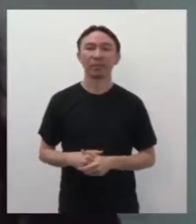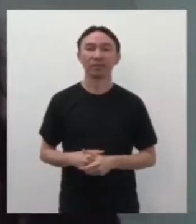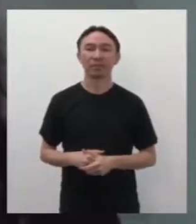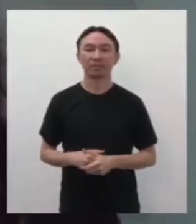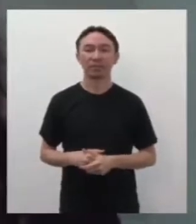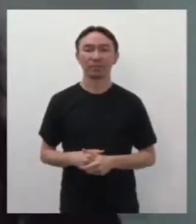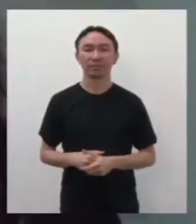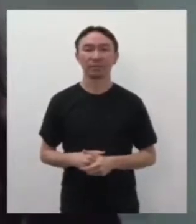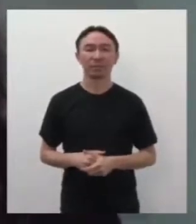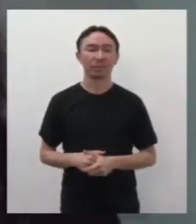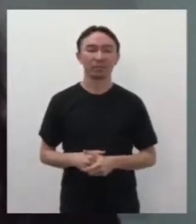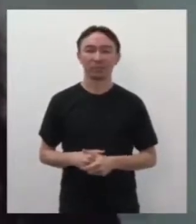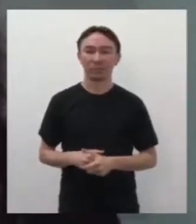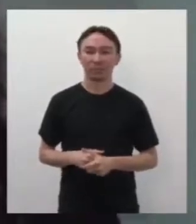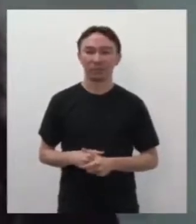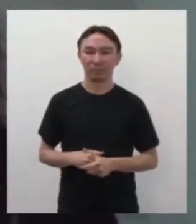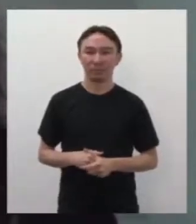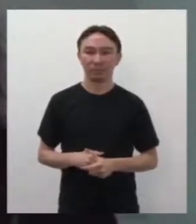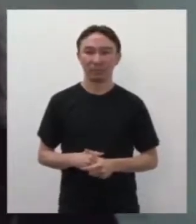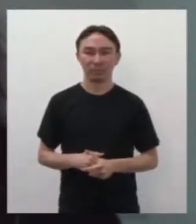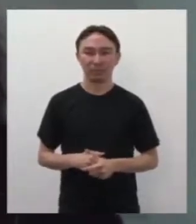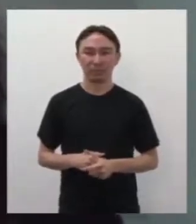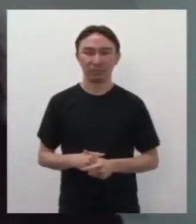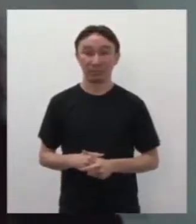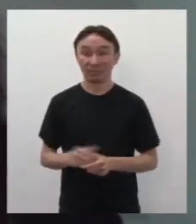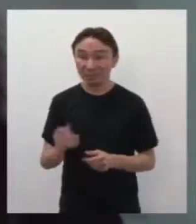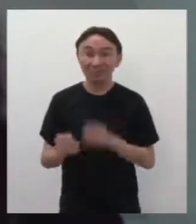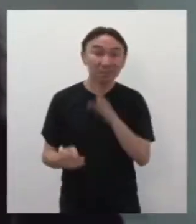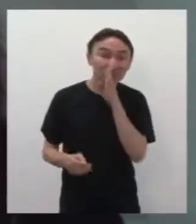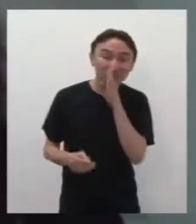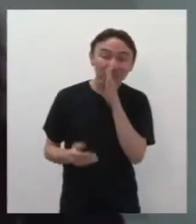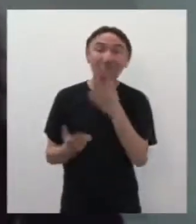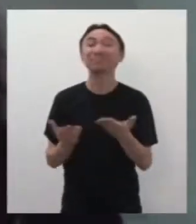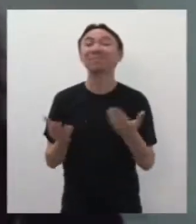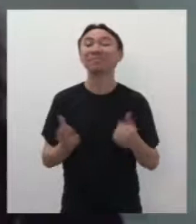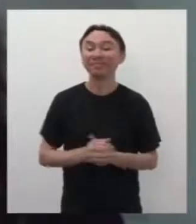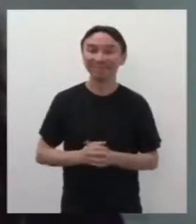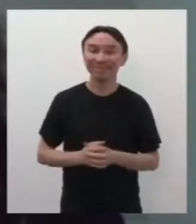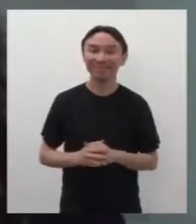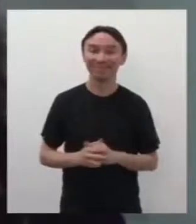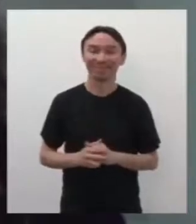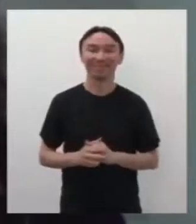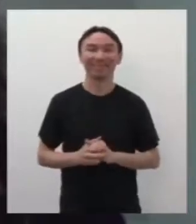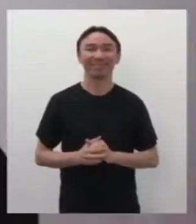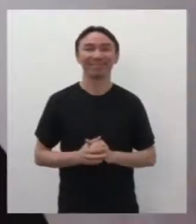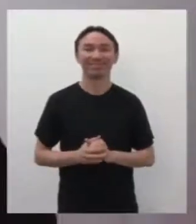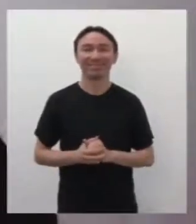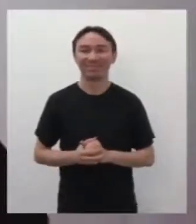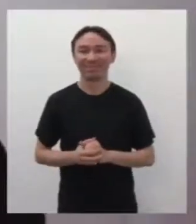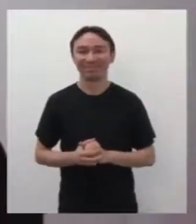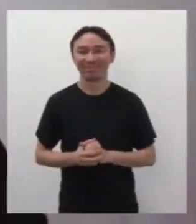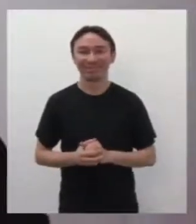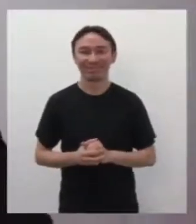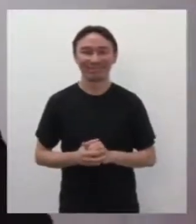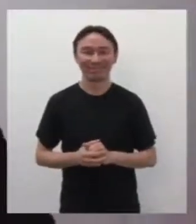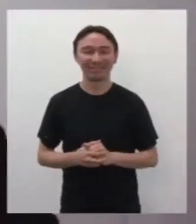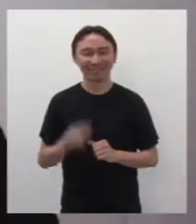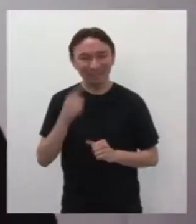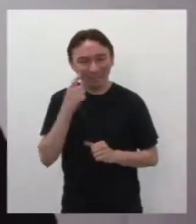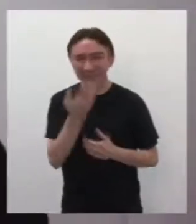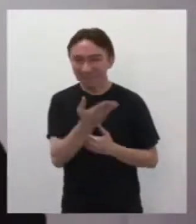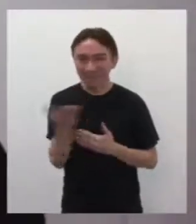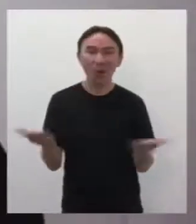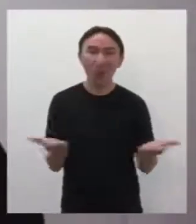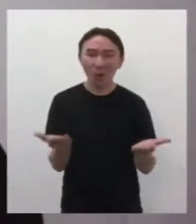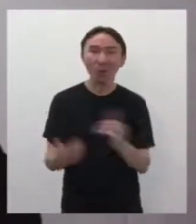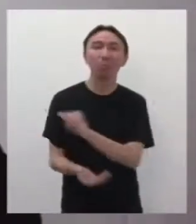Aí você está no mute. desculpa, vocês estão no Rio de Janeiro,